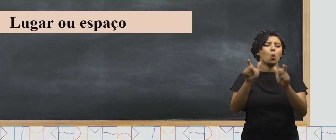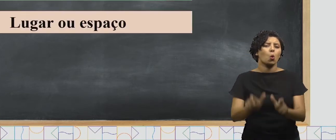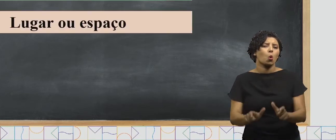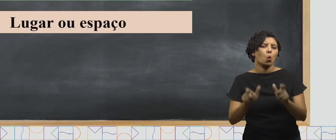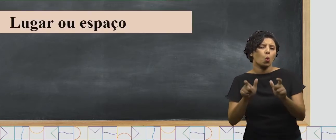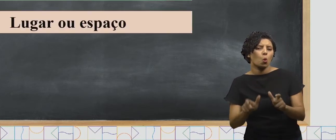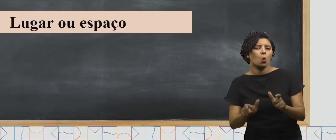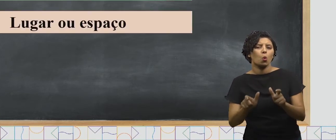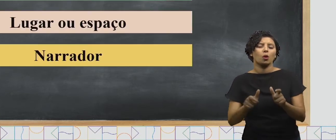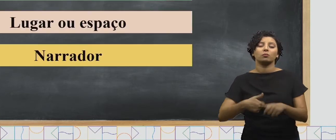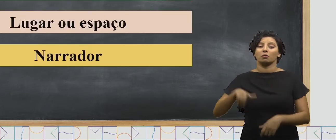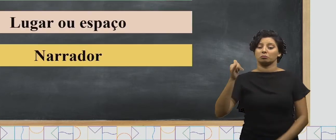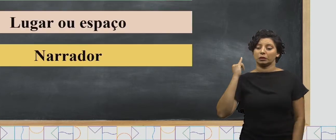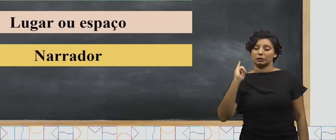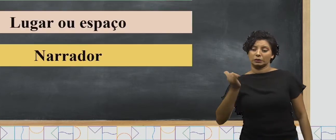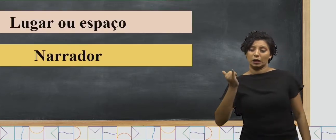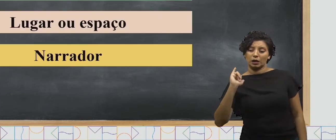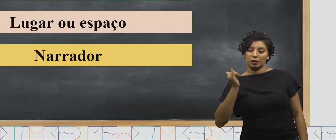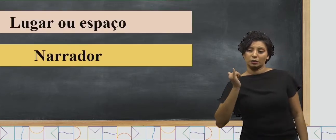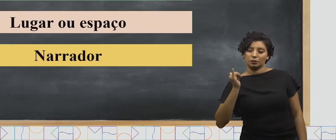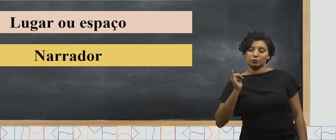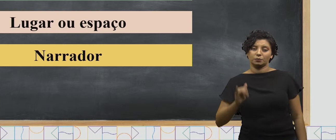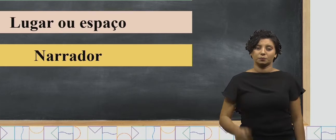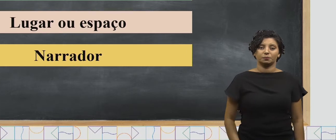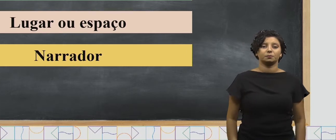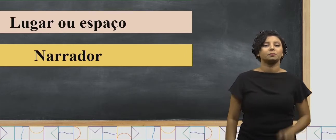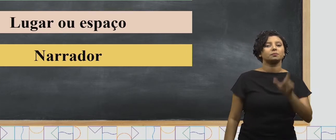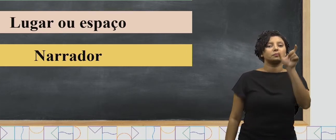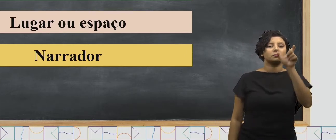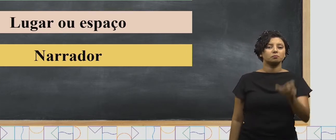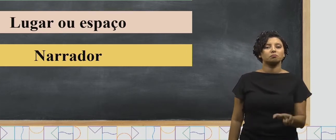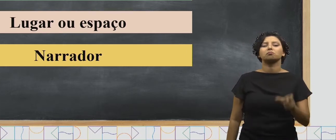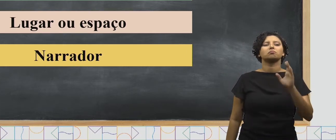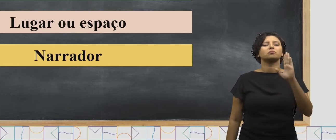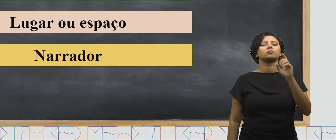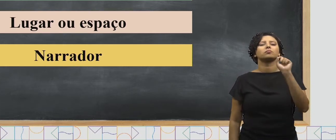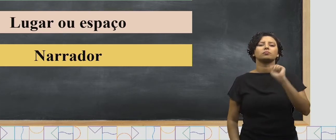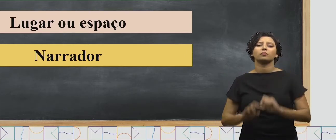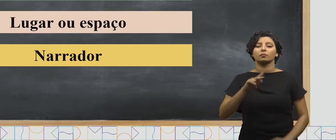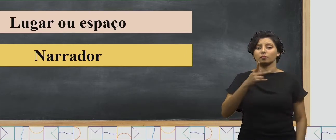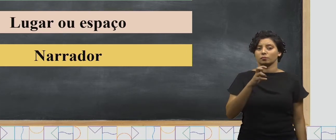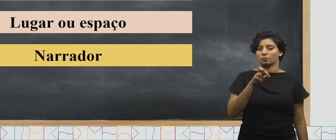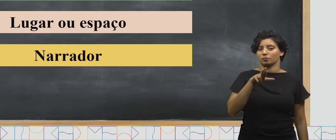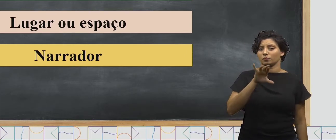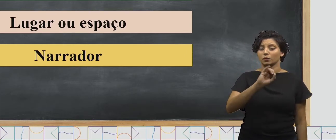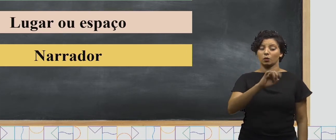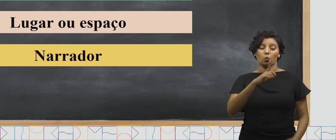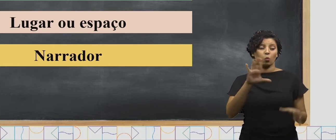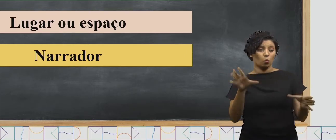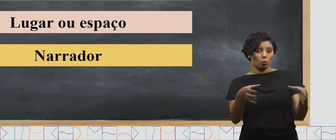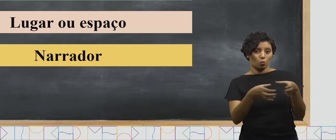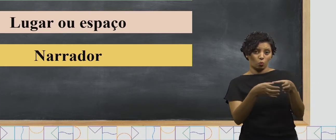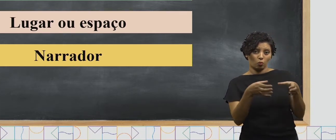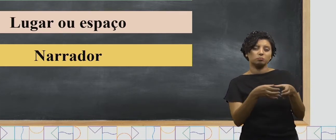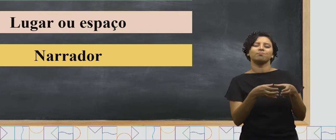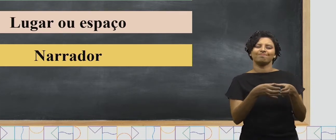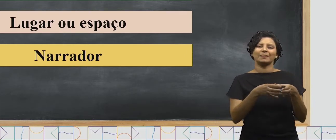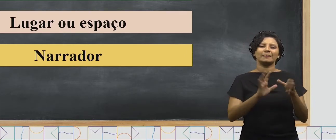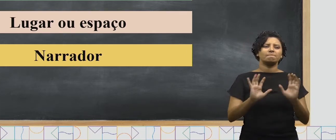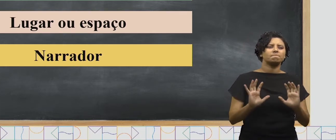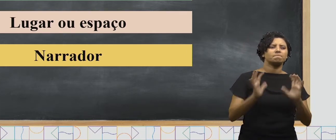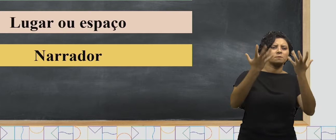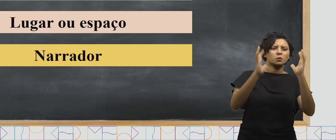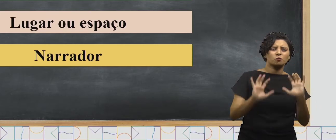ou espaço e narrador. Personagem é um herói ou um grupo que passa por